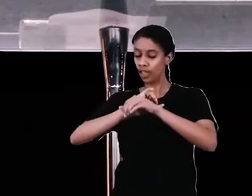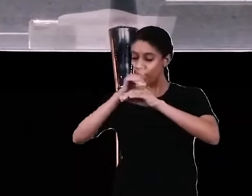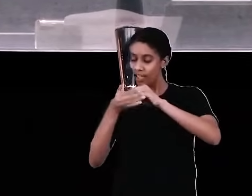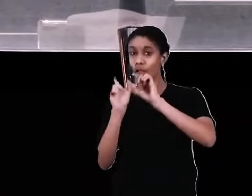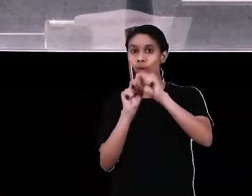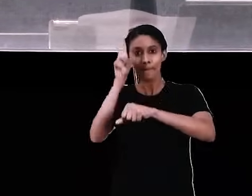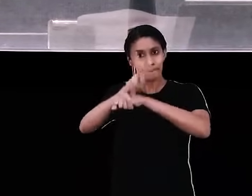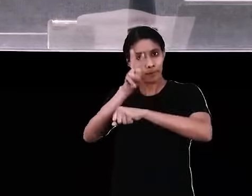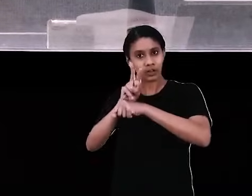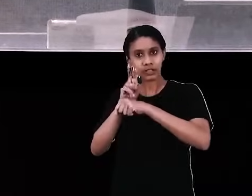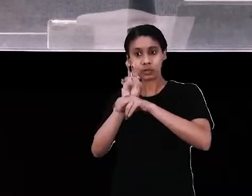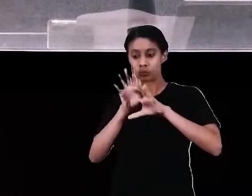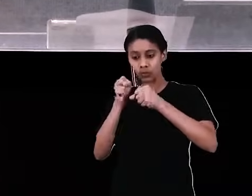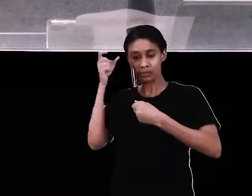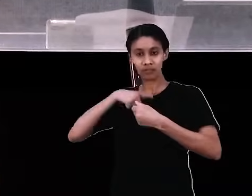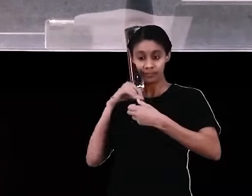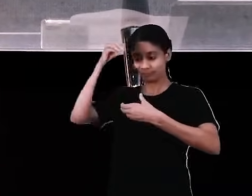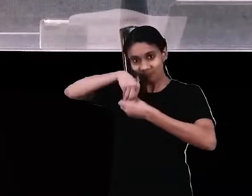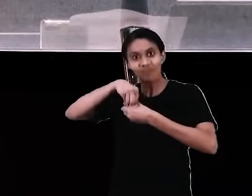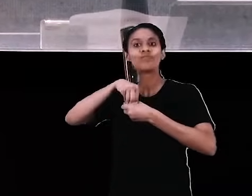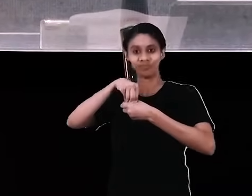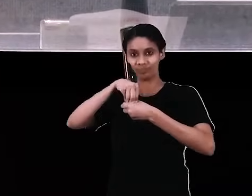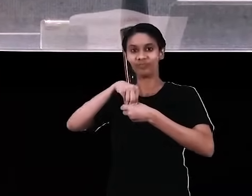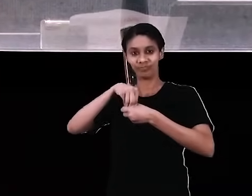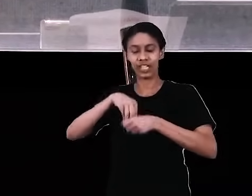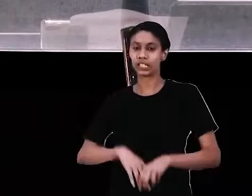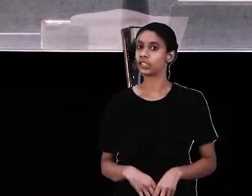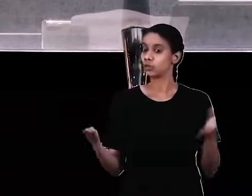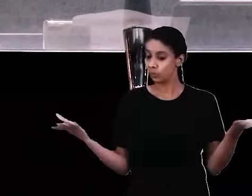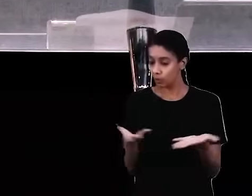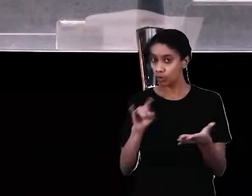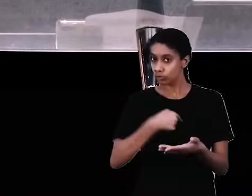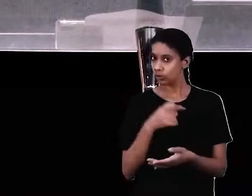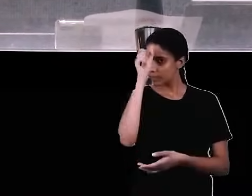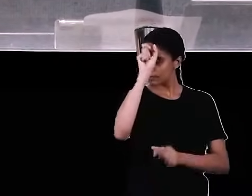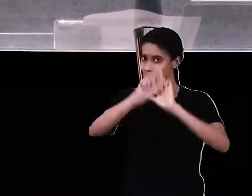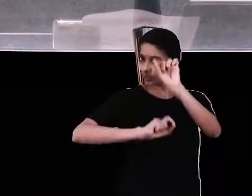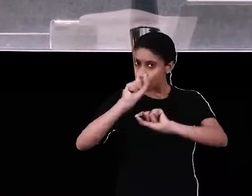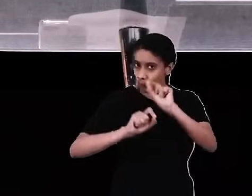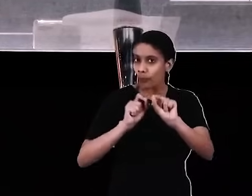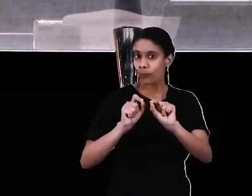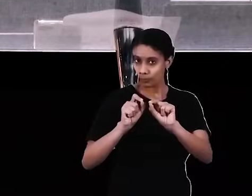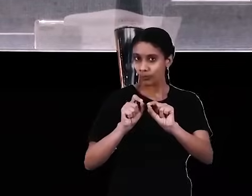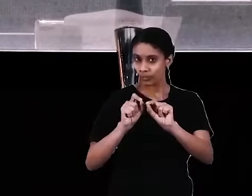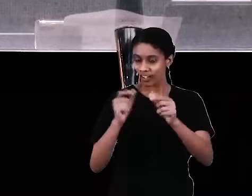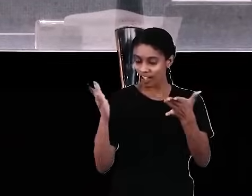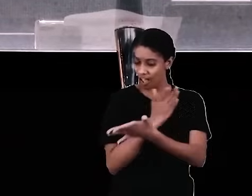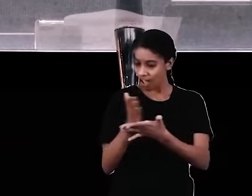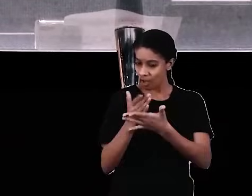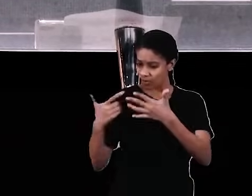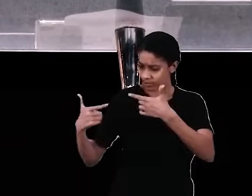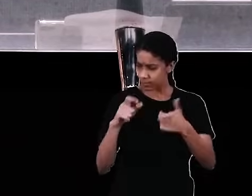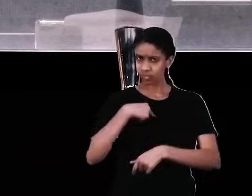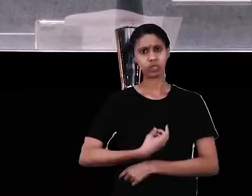a proteção do bichinho que mora dentro dela. Hoje, nós vamos aprender que existem algumas guerras na